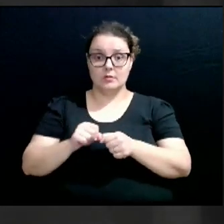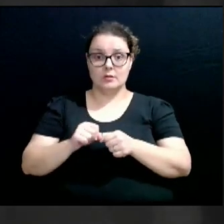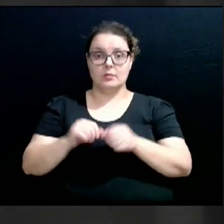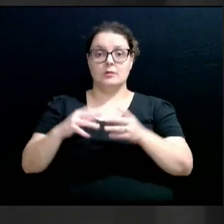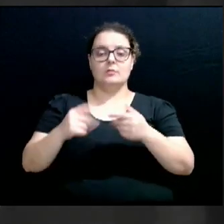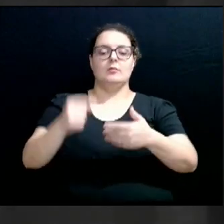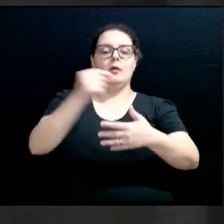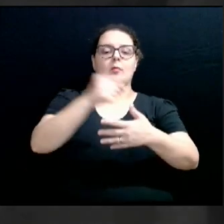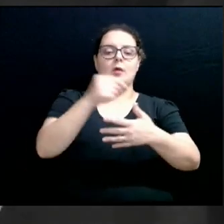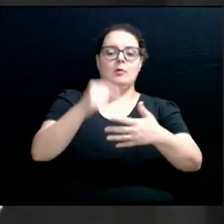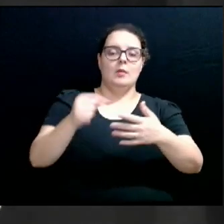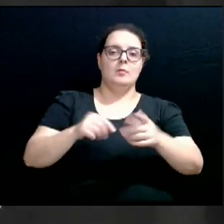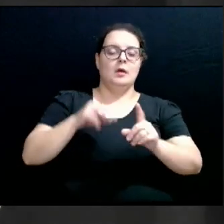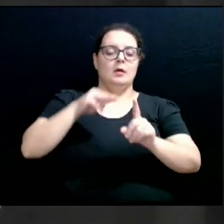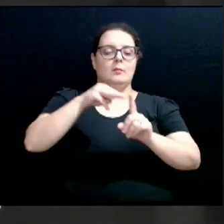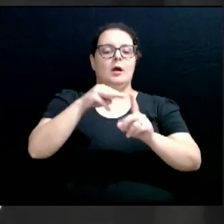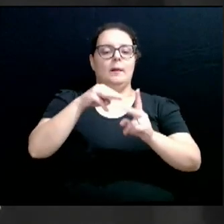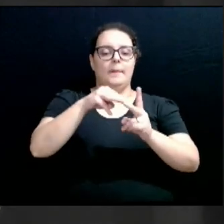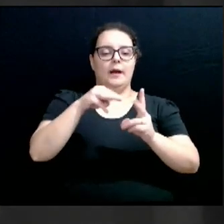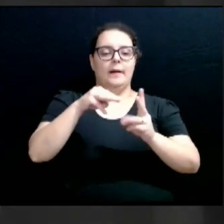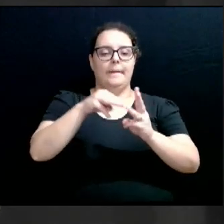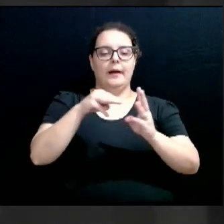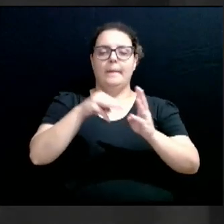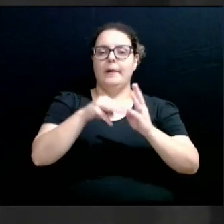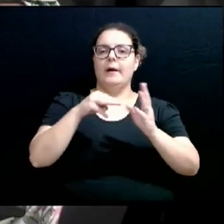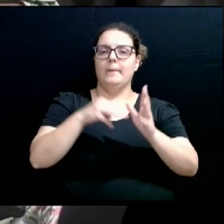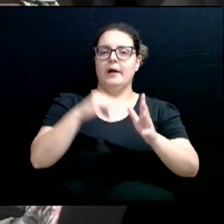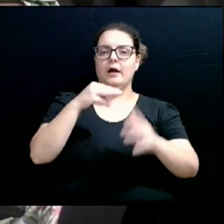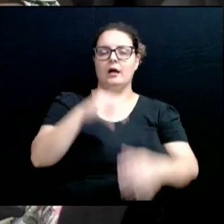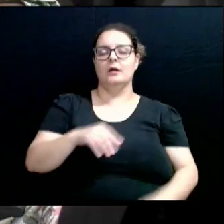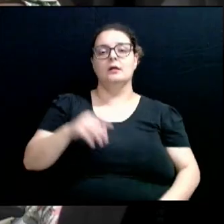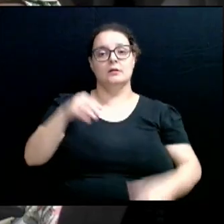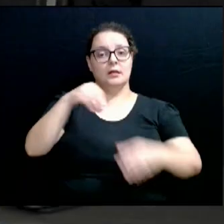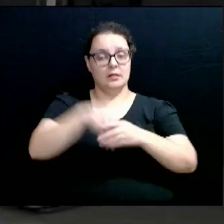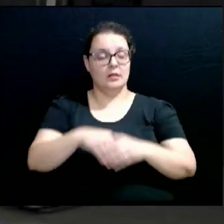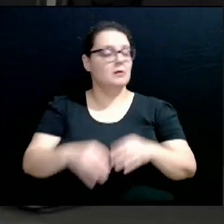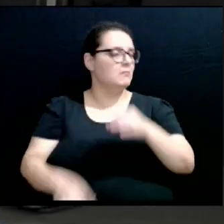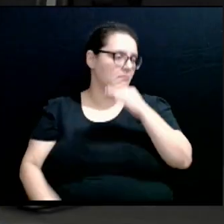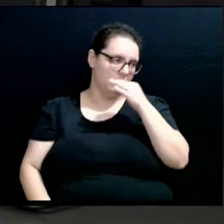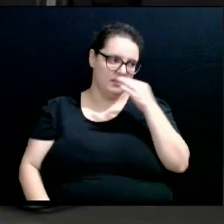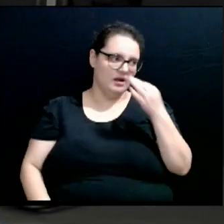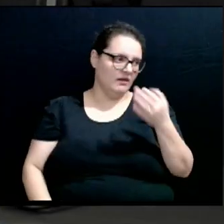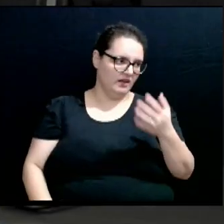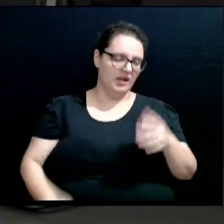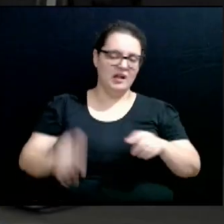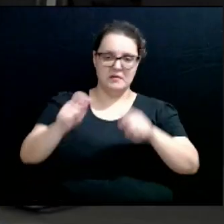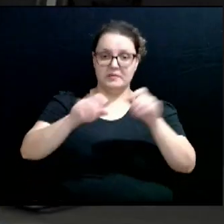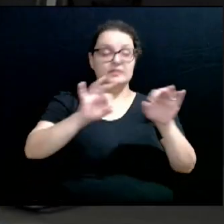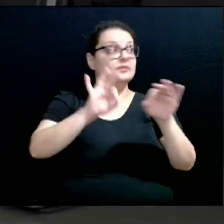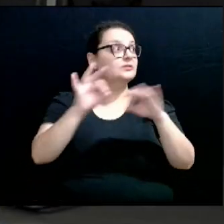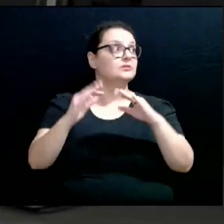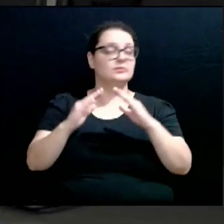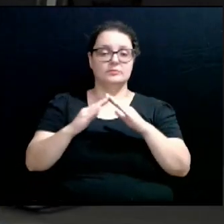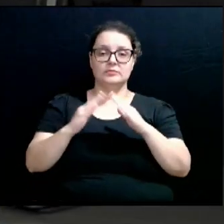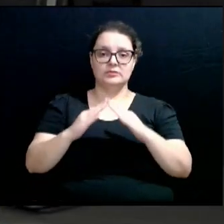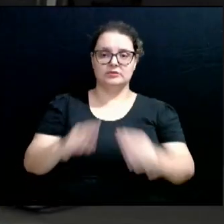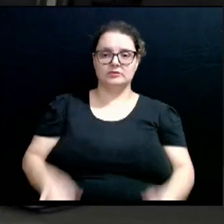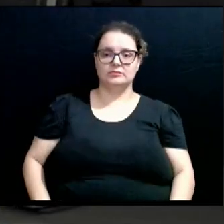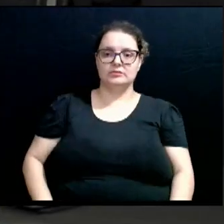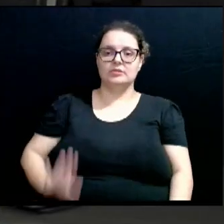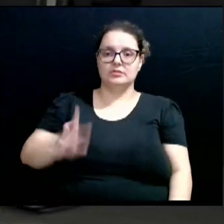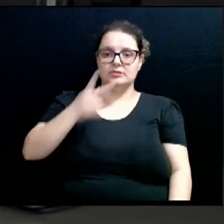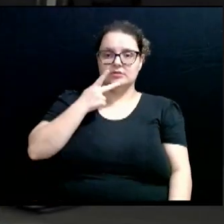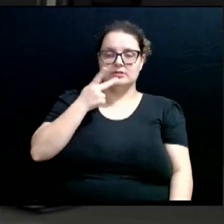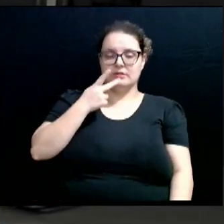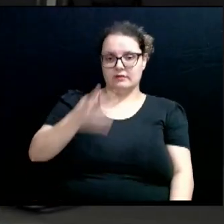que estão previstas. Perfeito. E para o pessoal que está em casa, né, já citando isso,